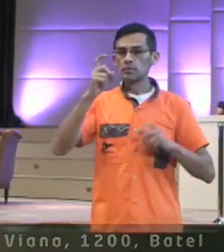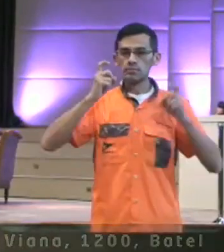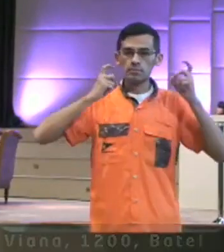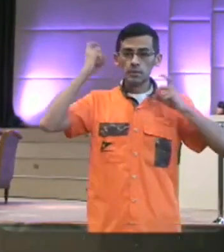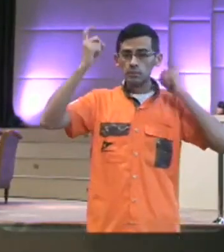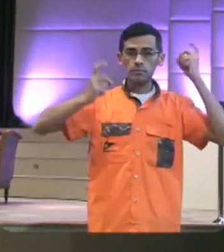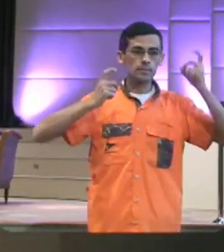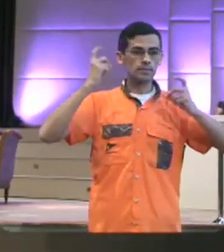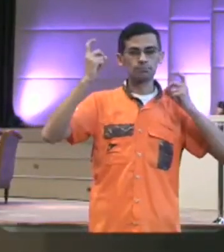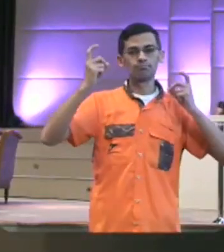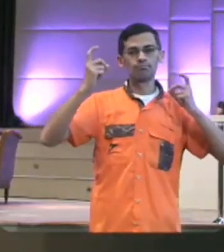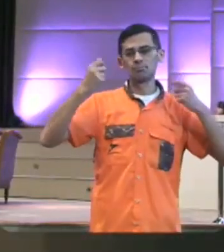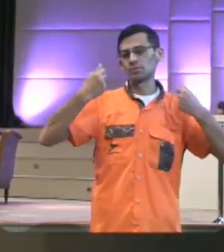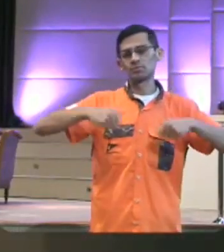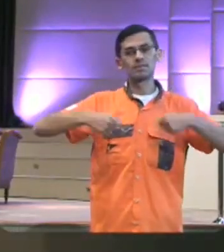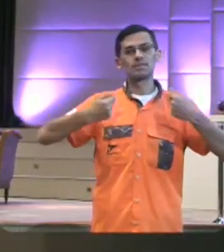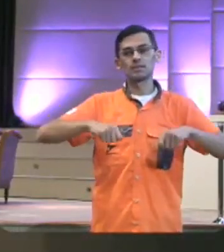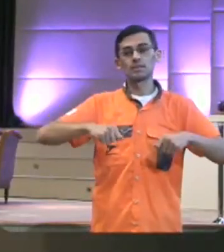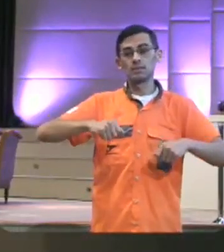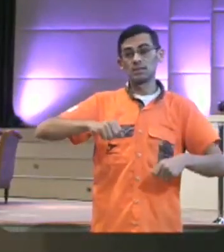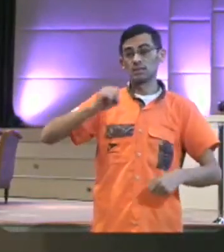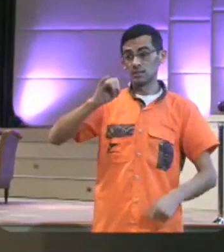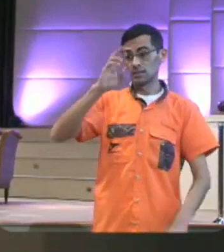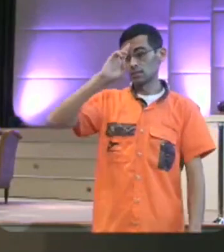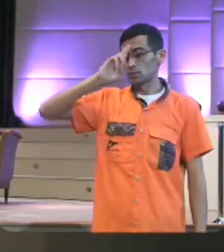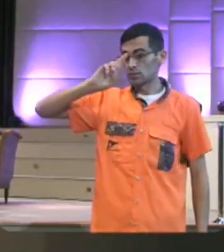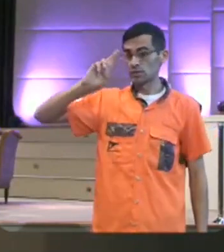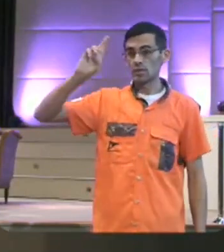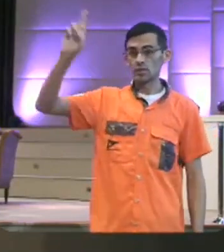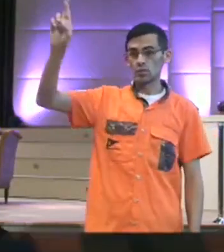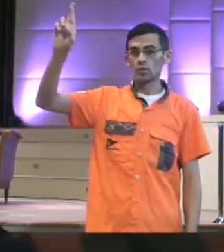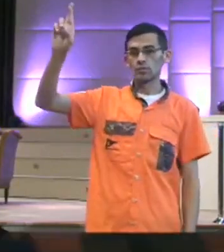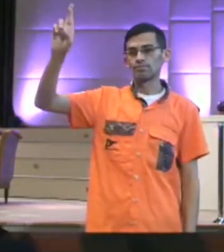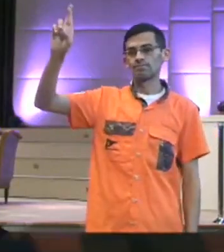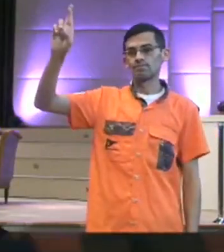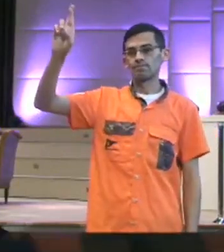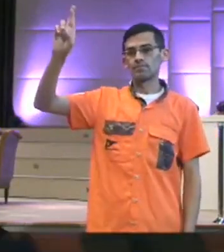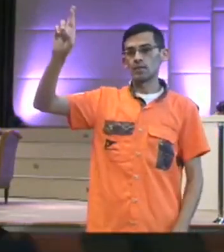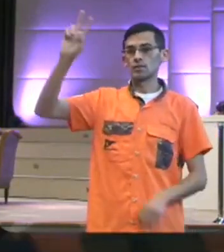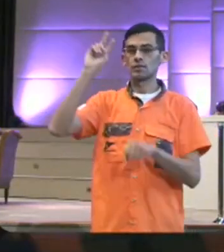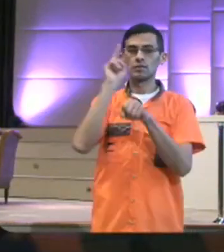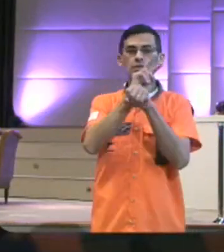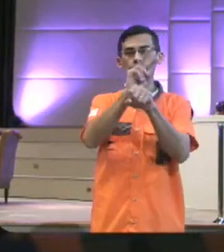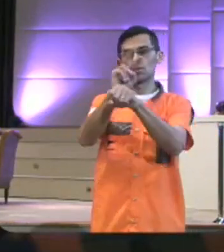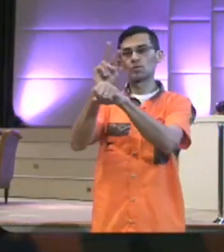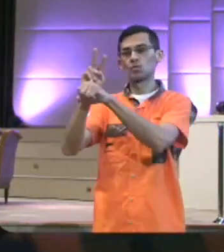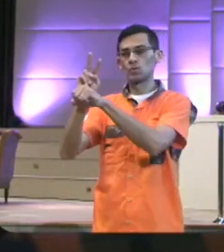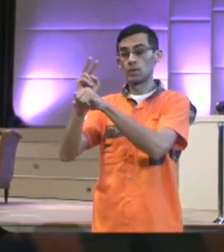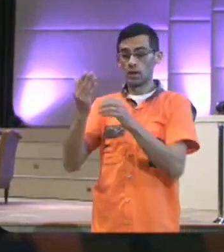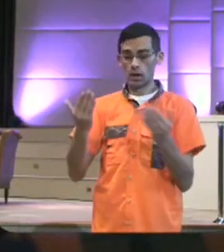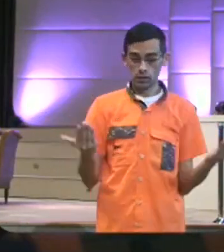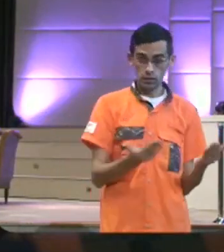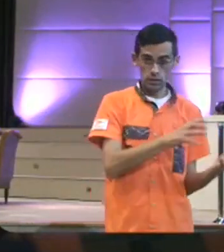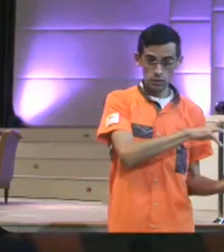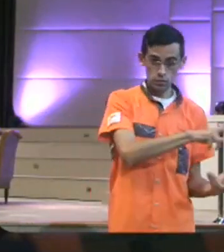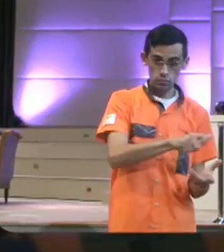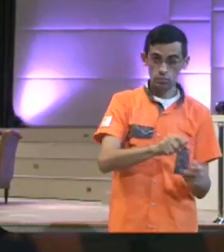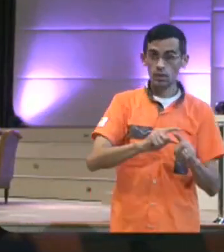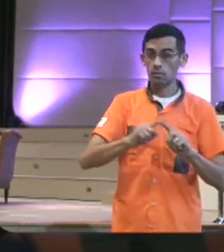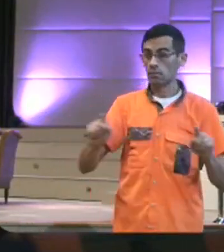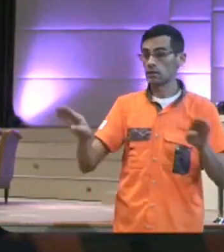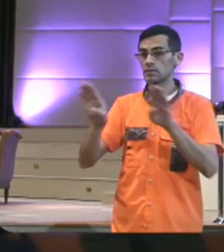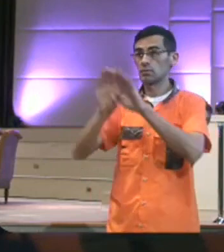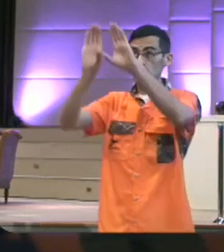preocupado? Se o Senhor é aquele que cuida de nós, tanto aqui quanto